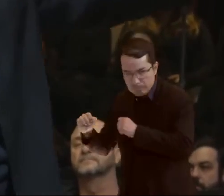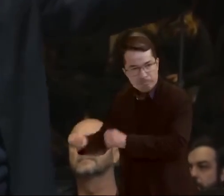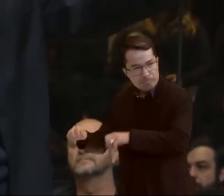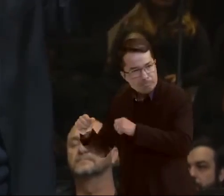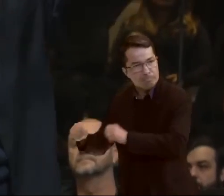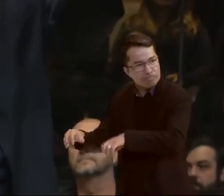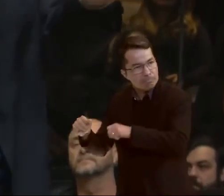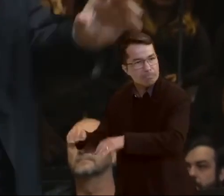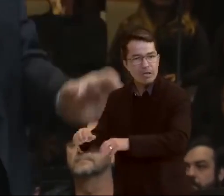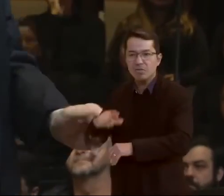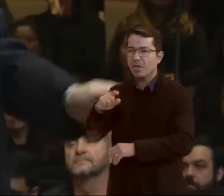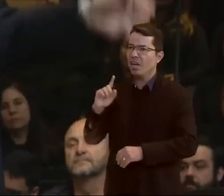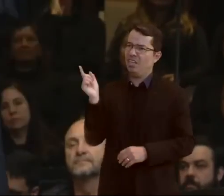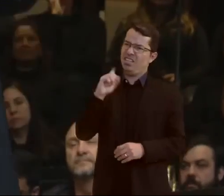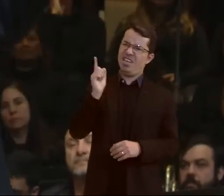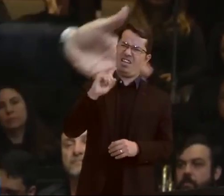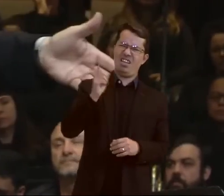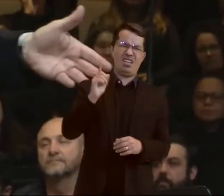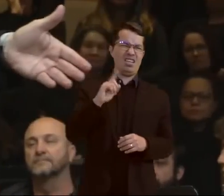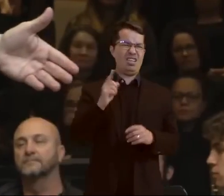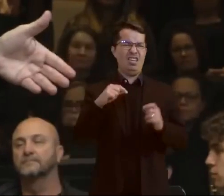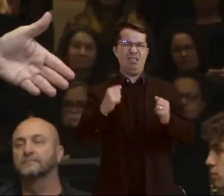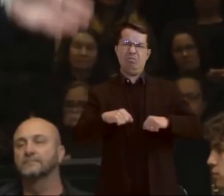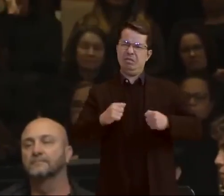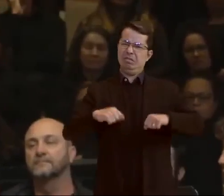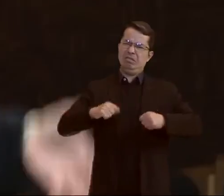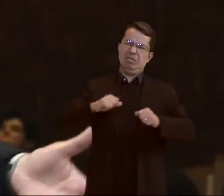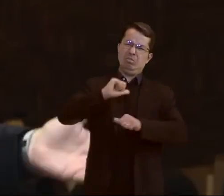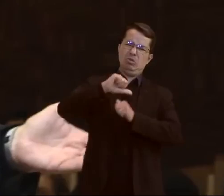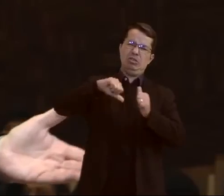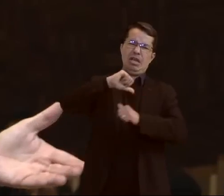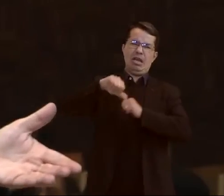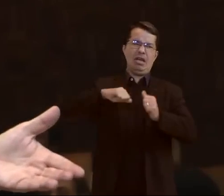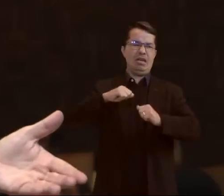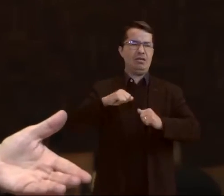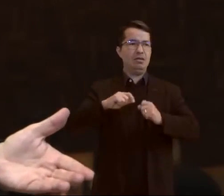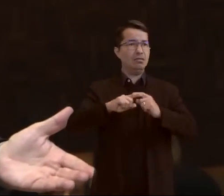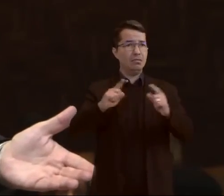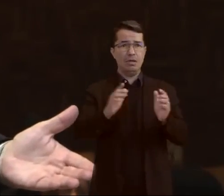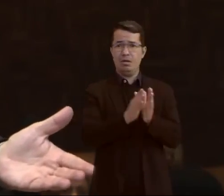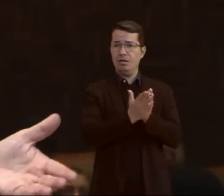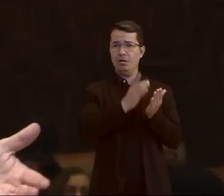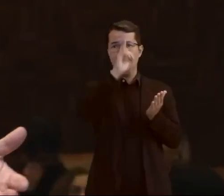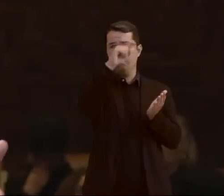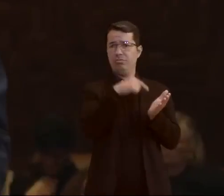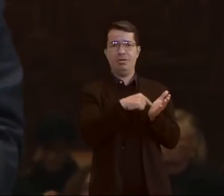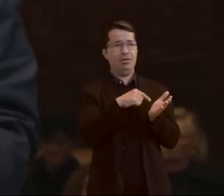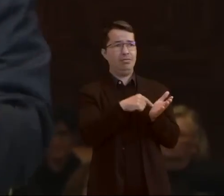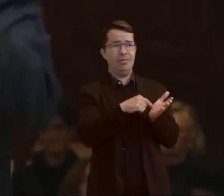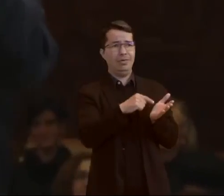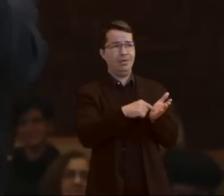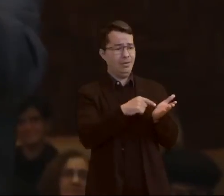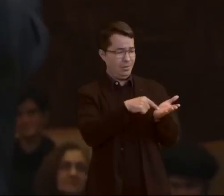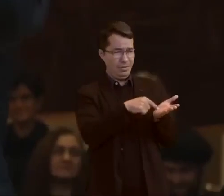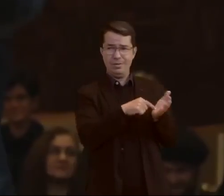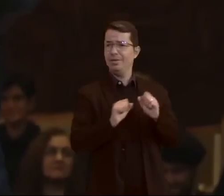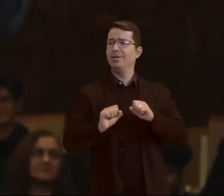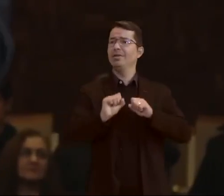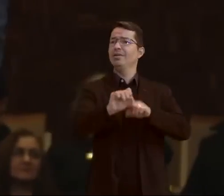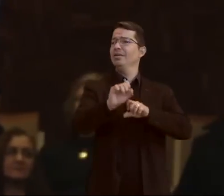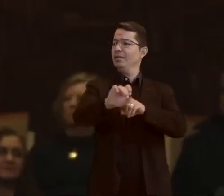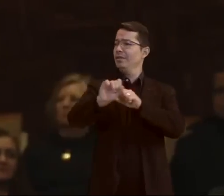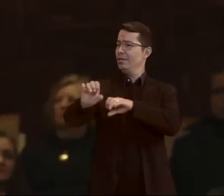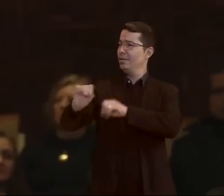radical, eu não posso ser desse jeito. Você precisa ter fé, meu amigo, porque é desse jeito que funciona. Senão você vai ser um